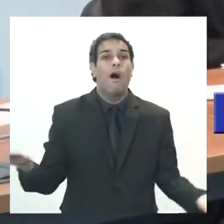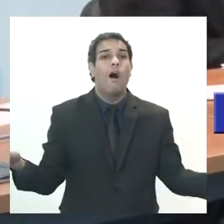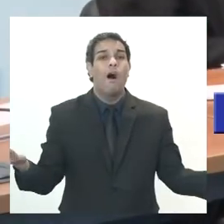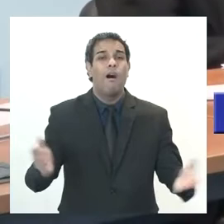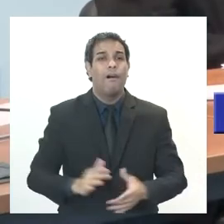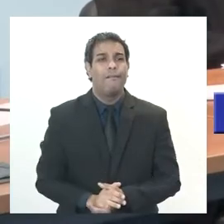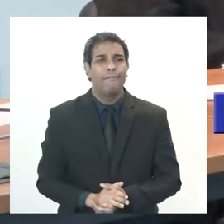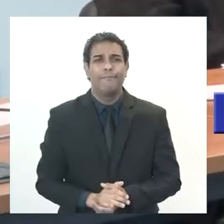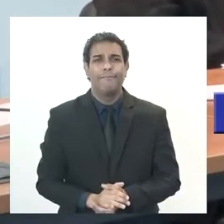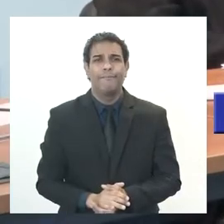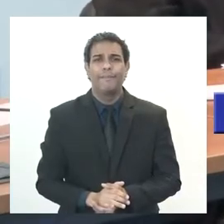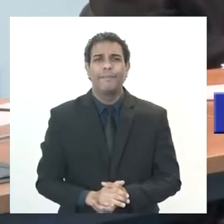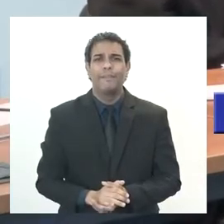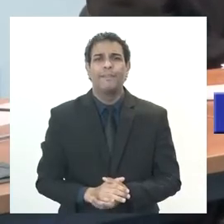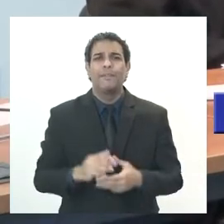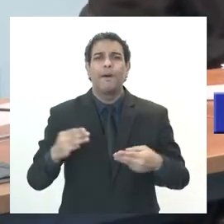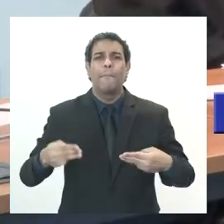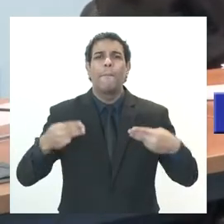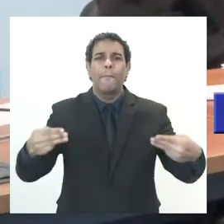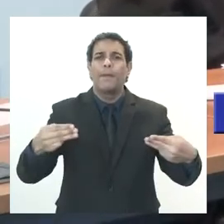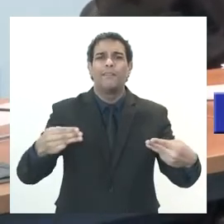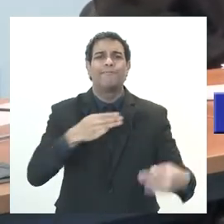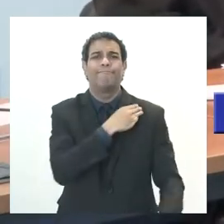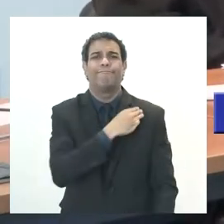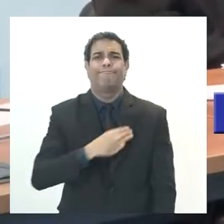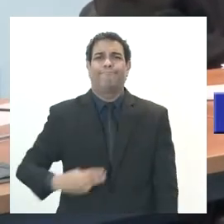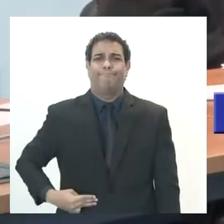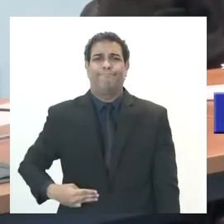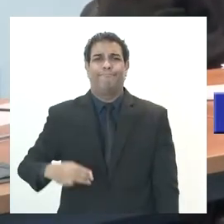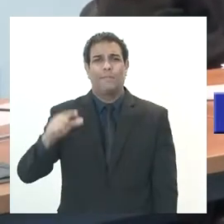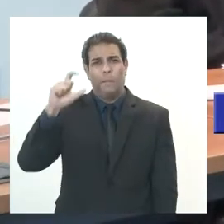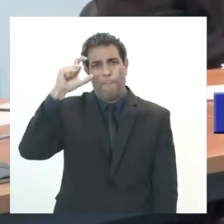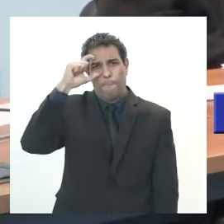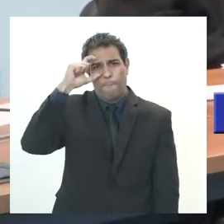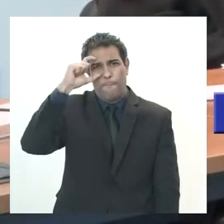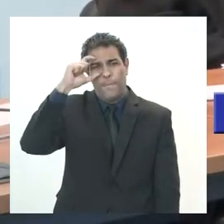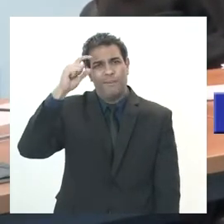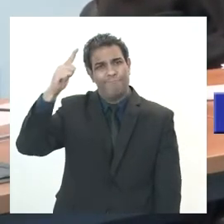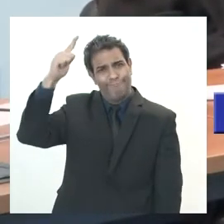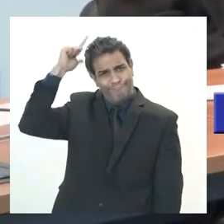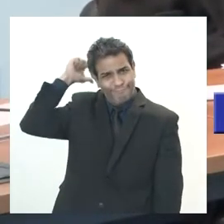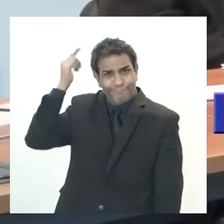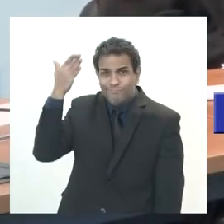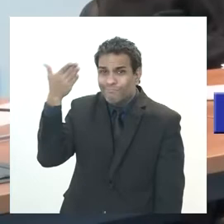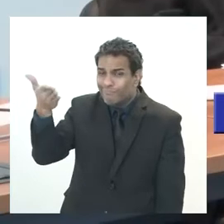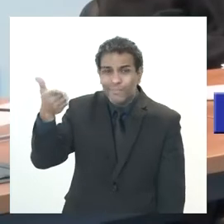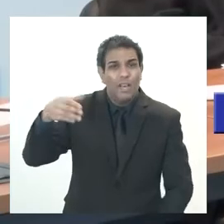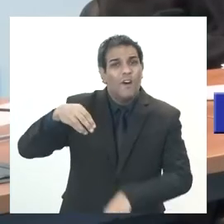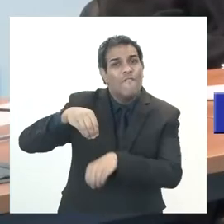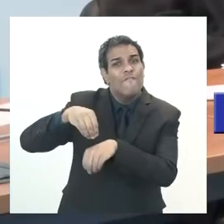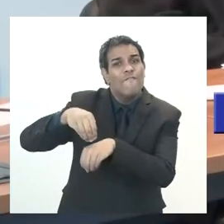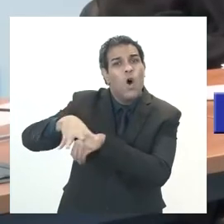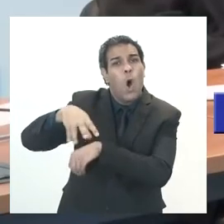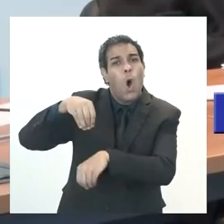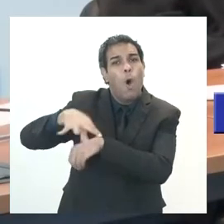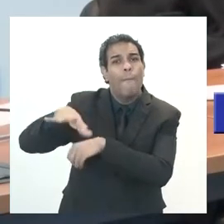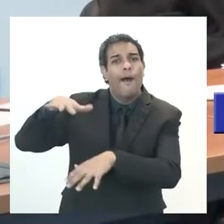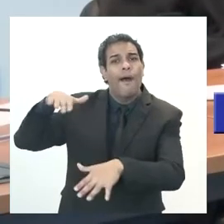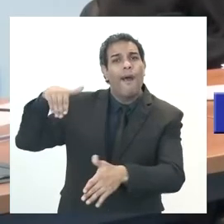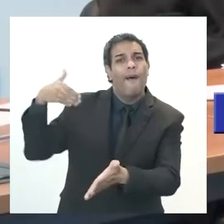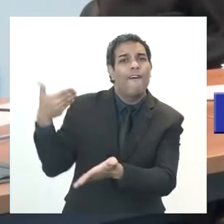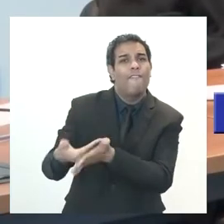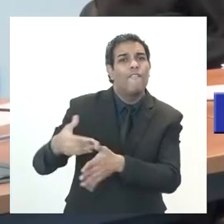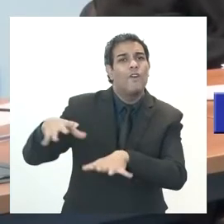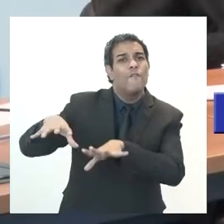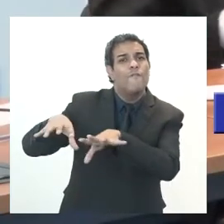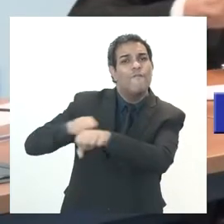com Paulo Guedes qual o perfil do cidadão Paulo guede que tipo de informação ele teve na